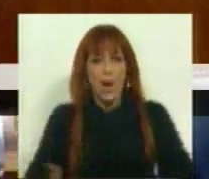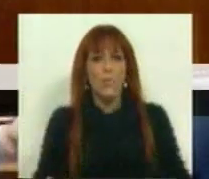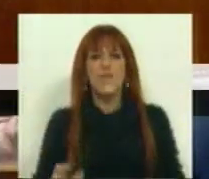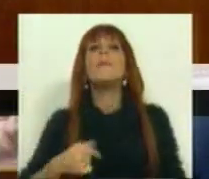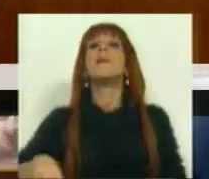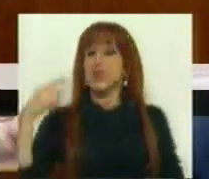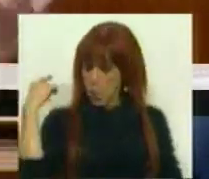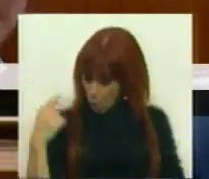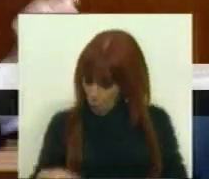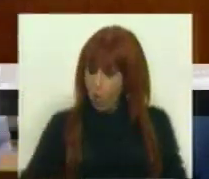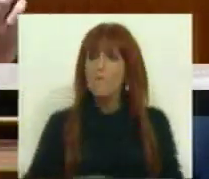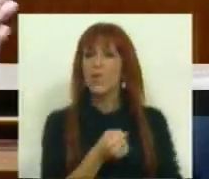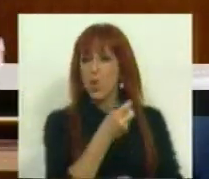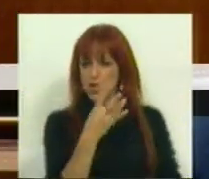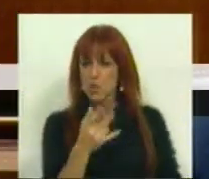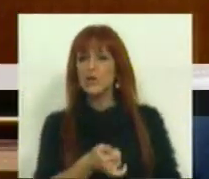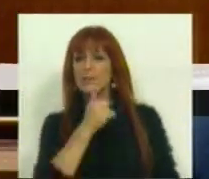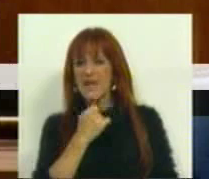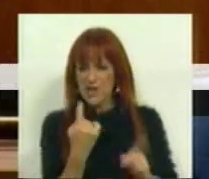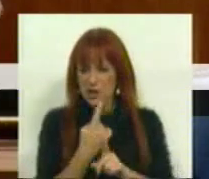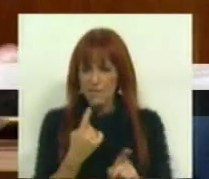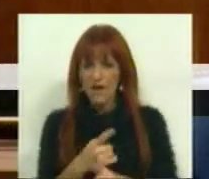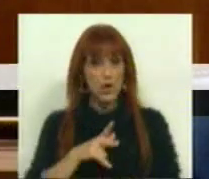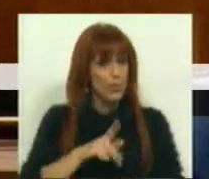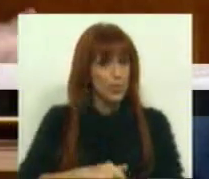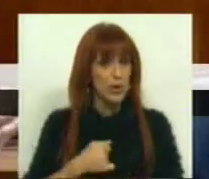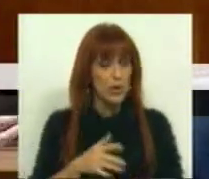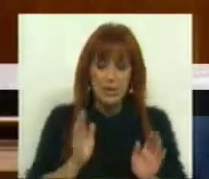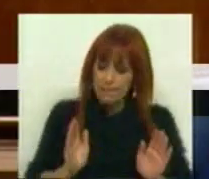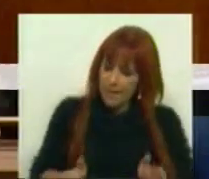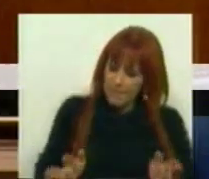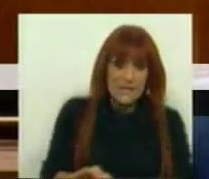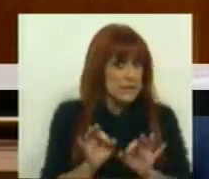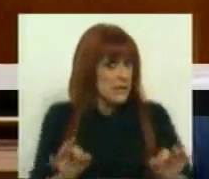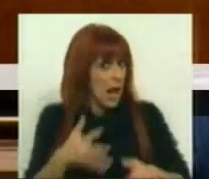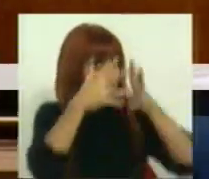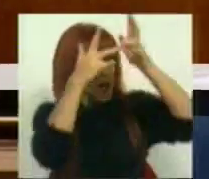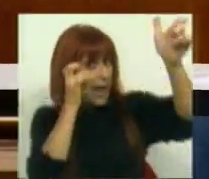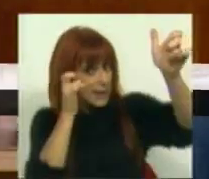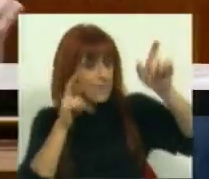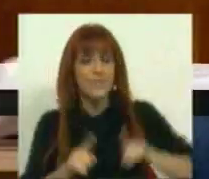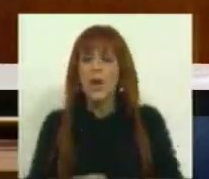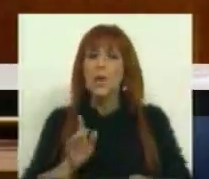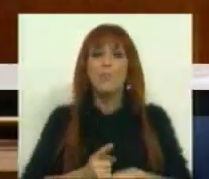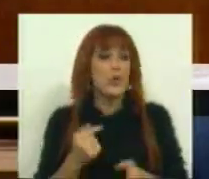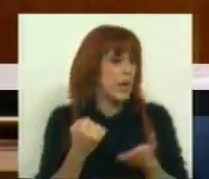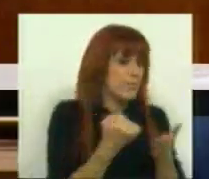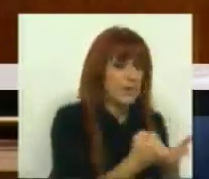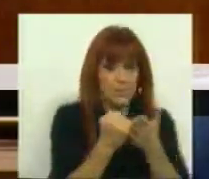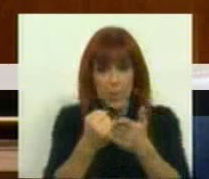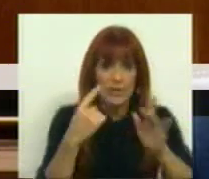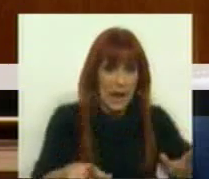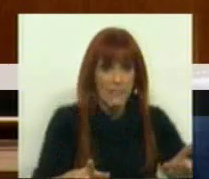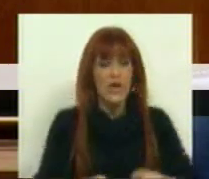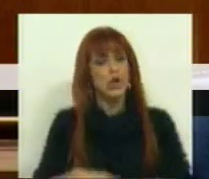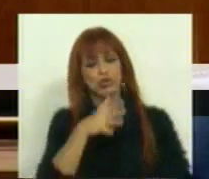Mas houve um conjunto de medidas de que Portugal foi dispensado, tal como a Irlanda, por estar sob assistência. Já